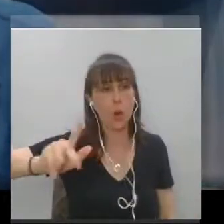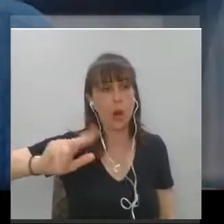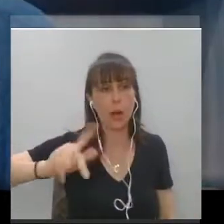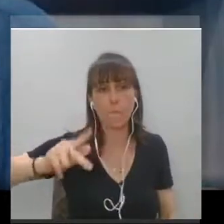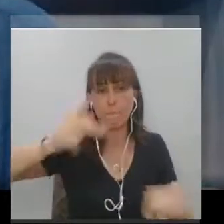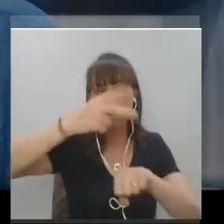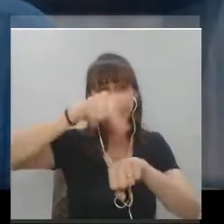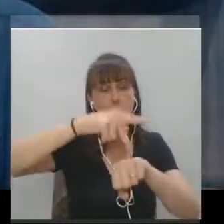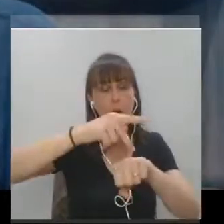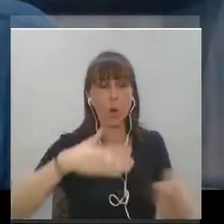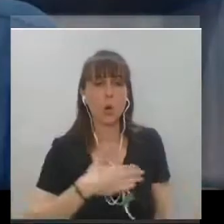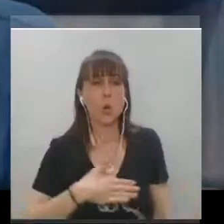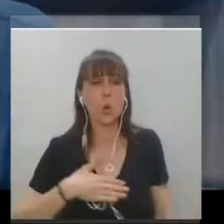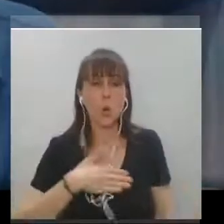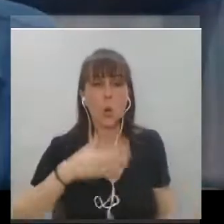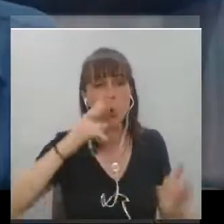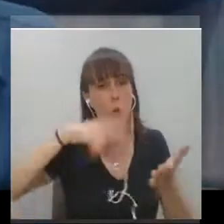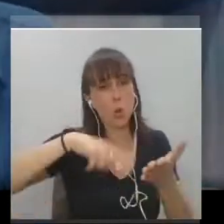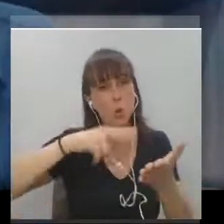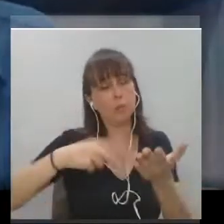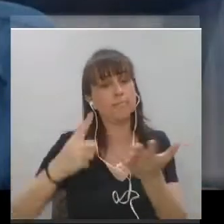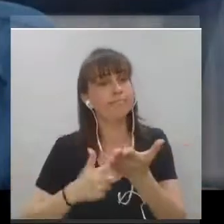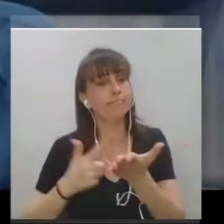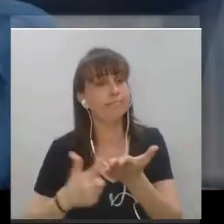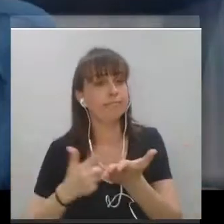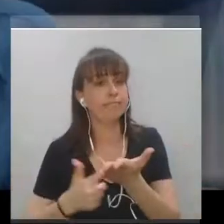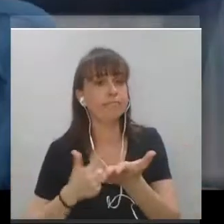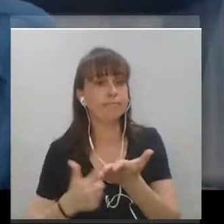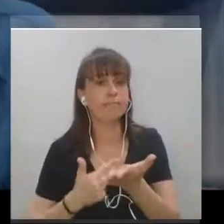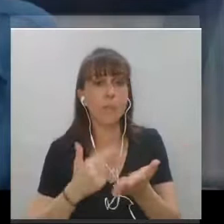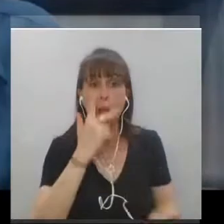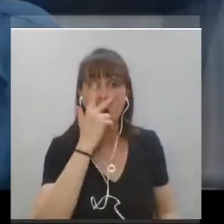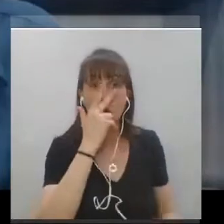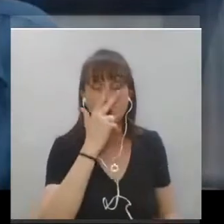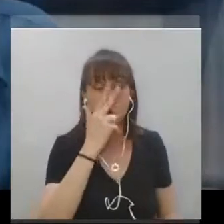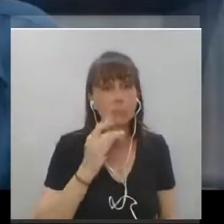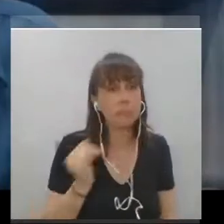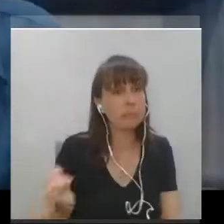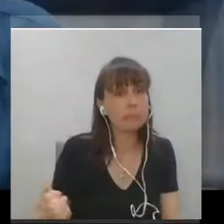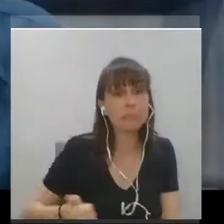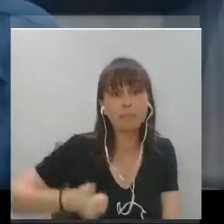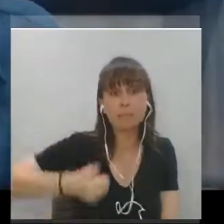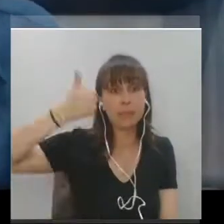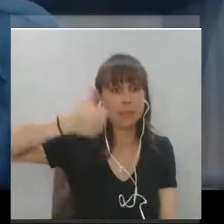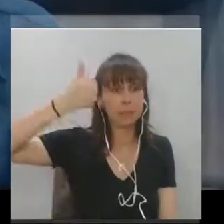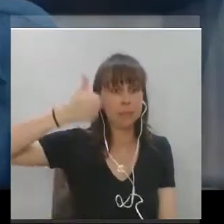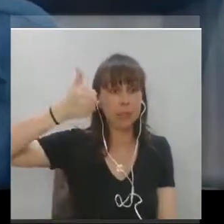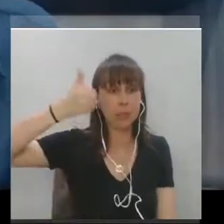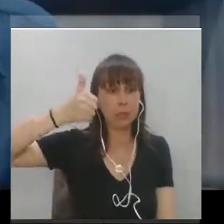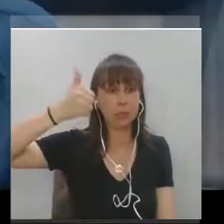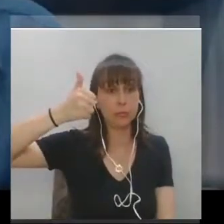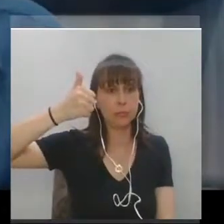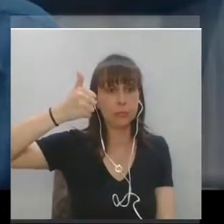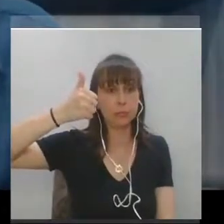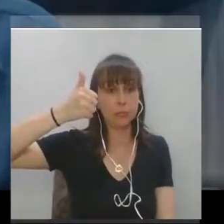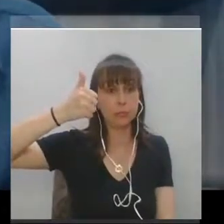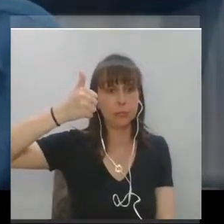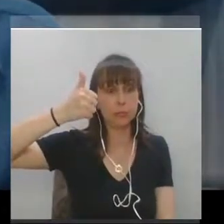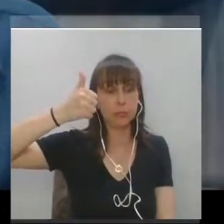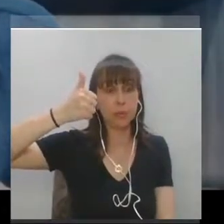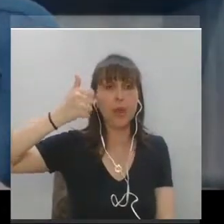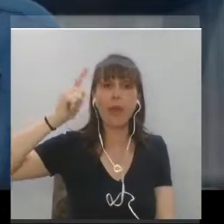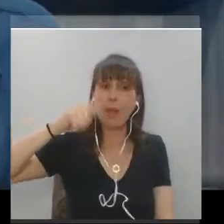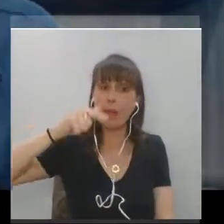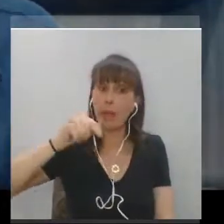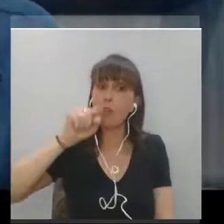dentro das estatísticas. Eu acho que o primeiro princípio para se iniciar o gosto da leitura é ler as coisas